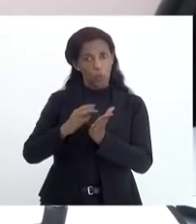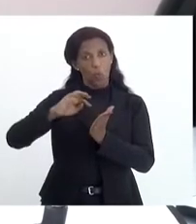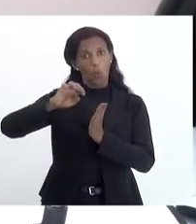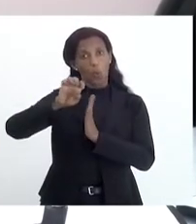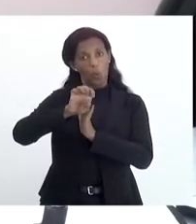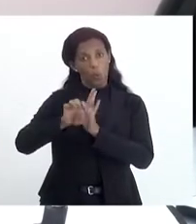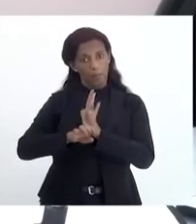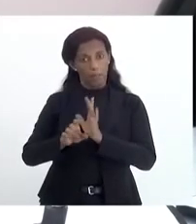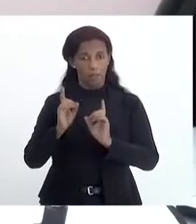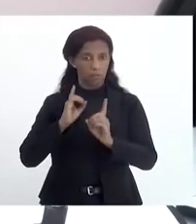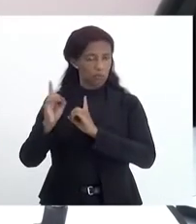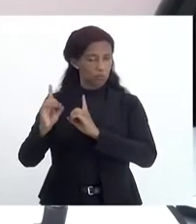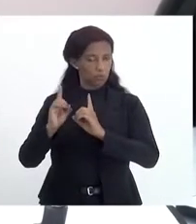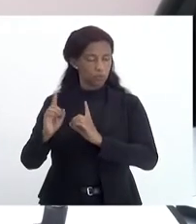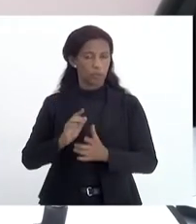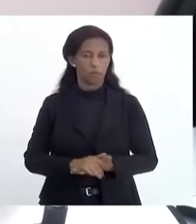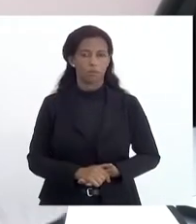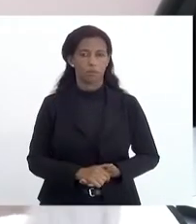Em discussão,